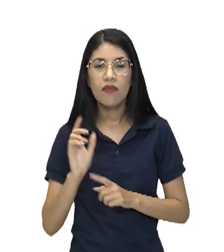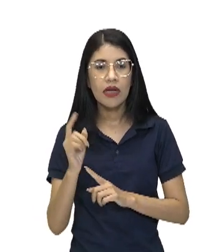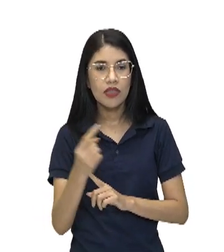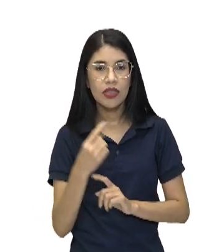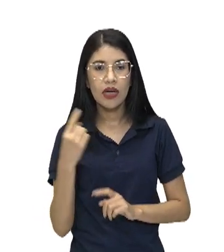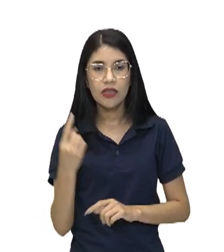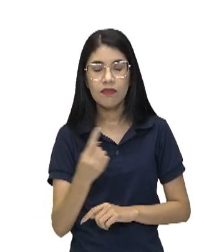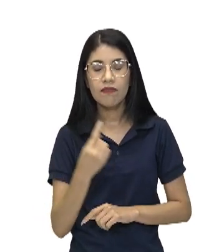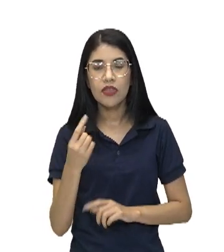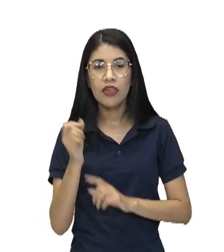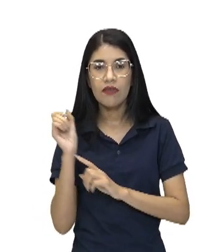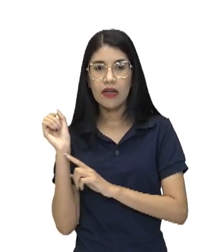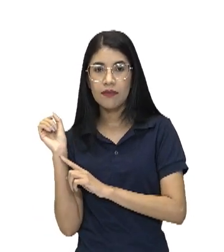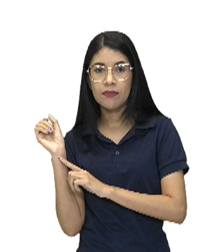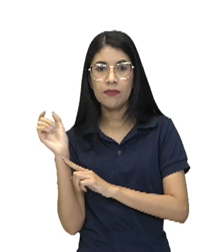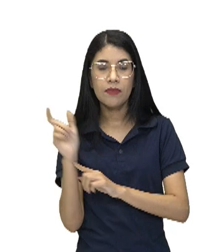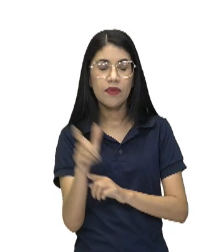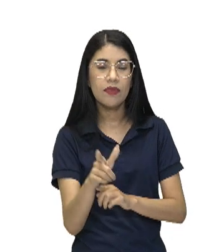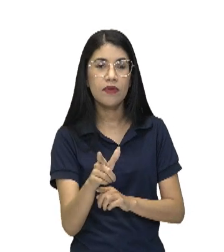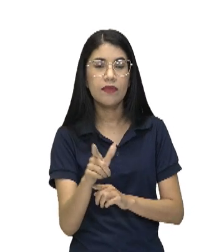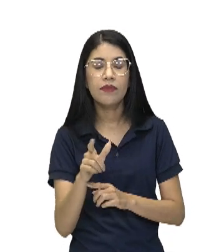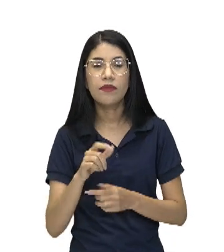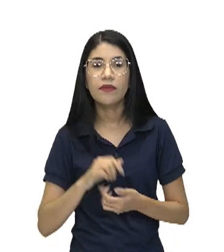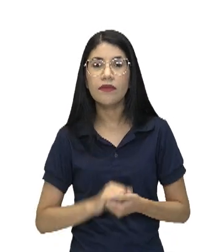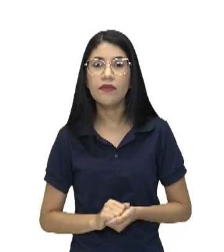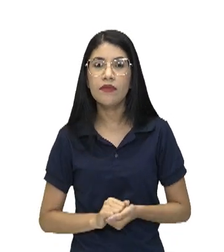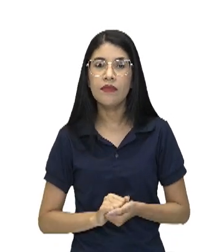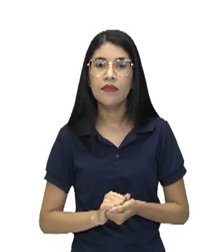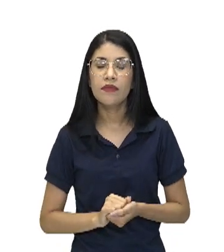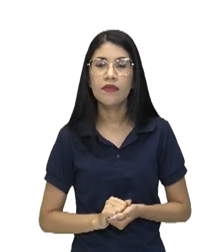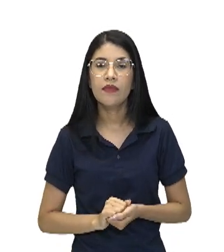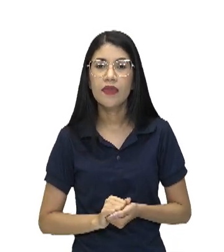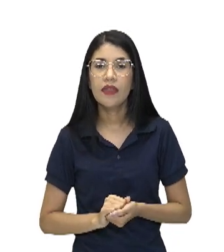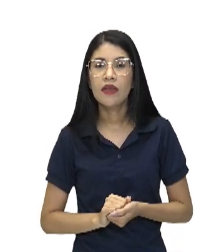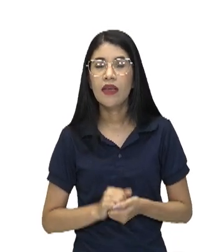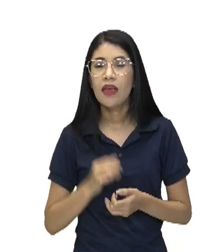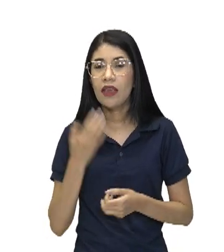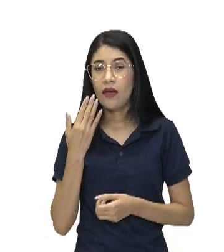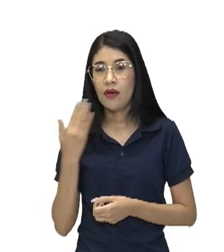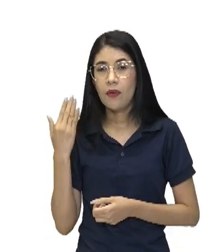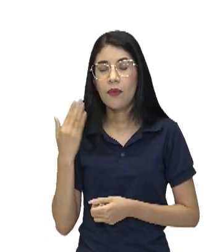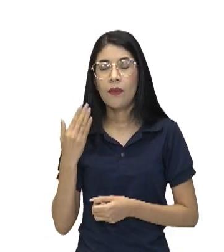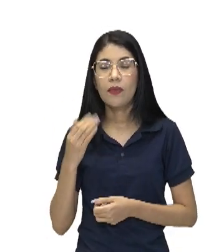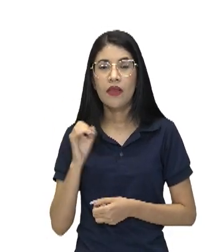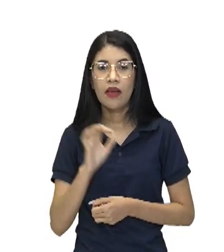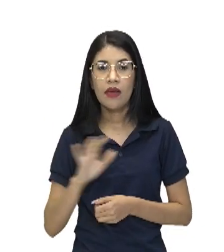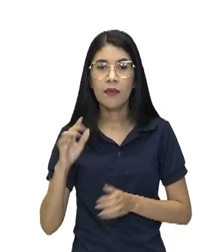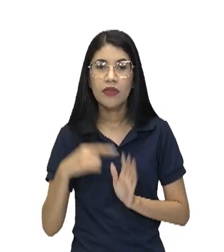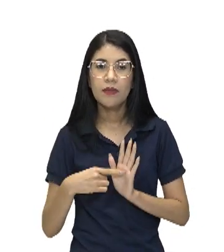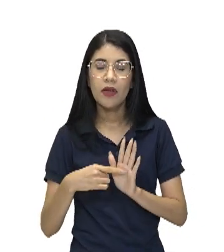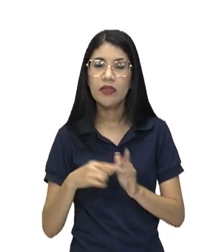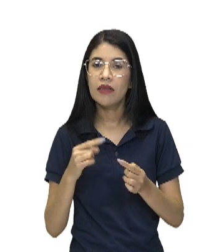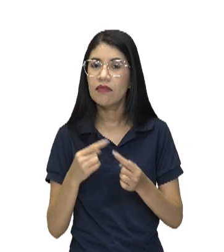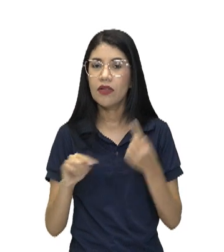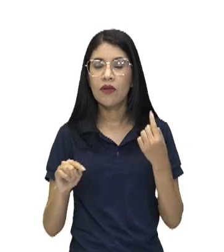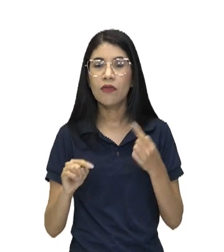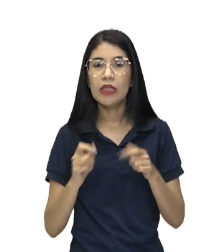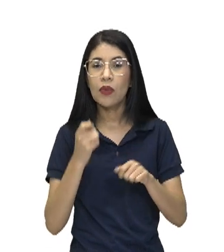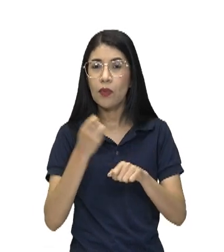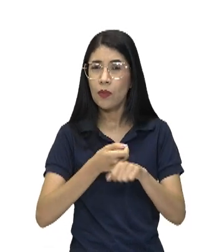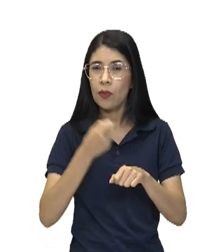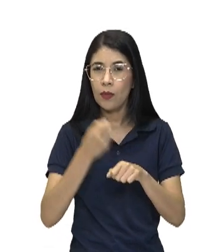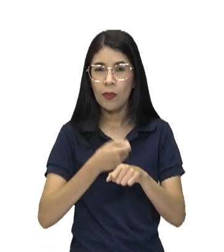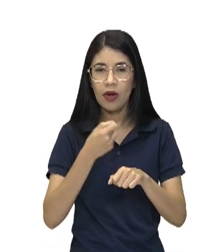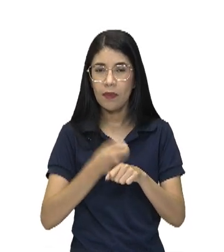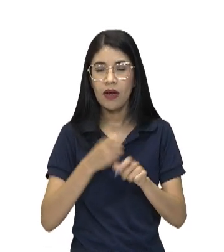largar, que é quando ele faz o lançamento do martelo, que é este implemento que aparece aí, que disse a vocês que não tem nada a ver com o martelo usado